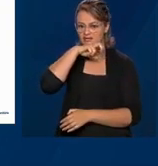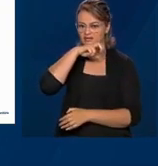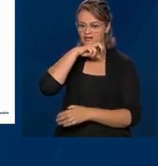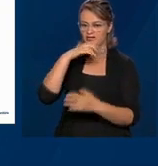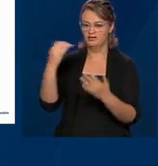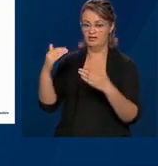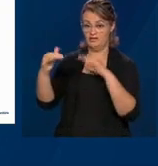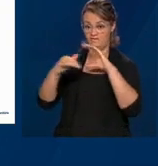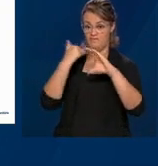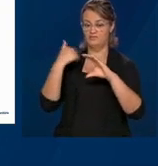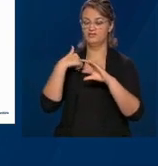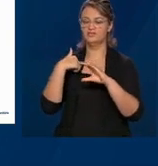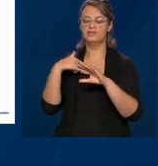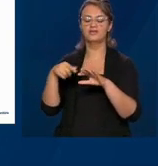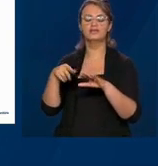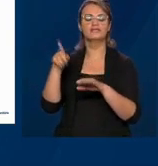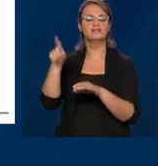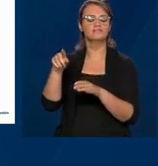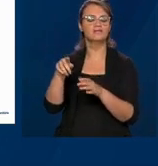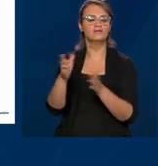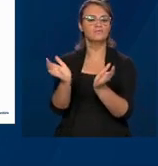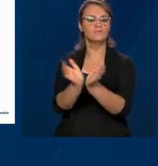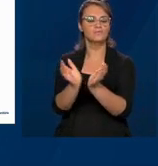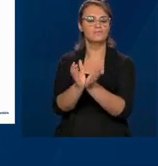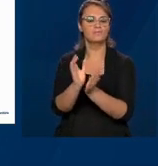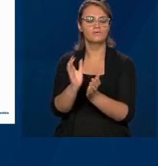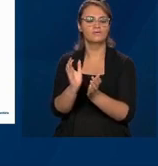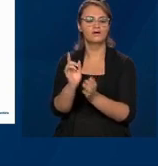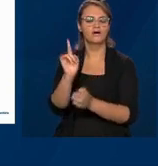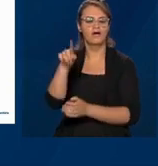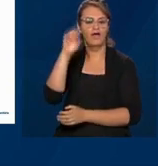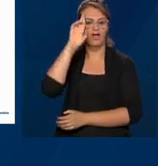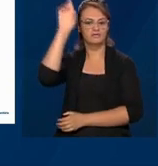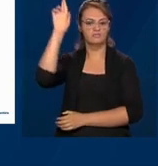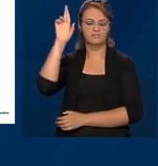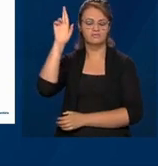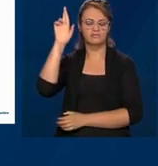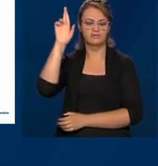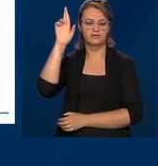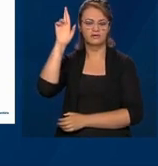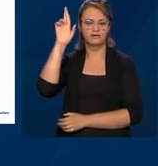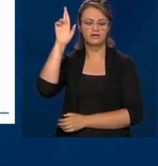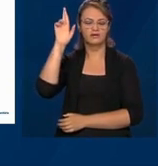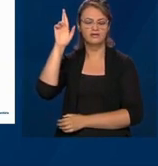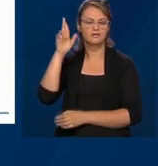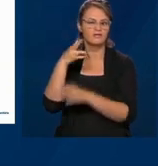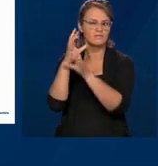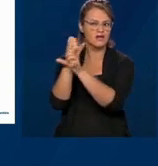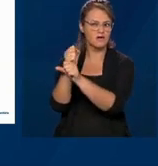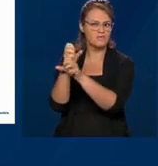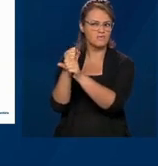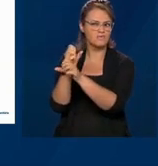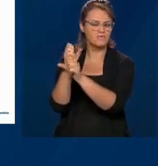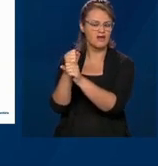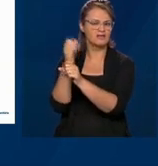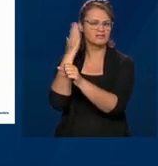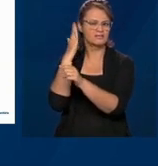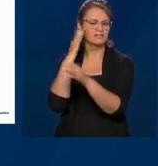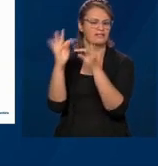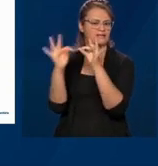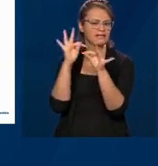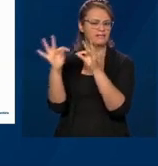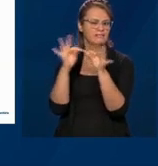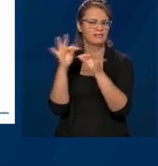do comitê que é responsável pelo cálculo e pelo